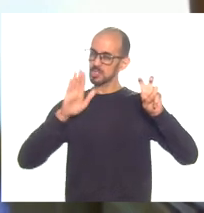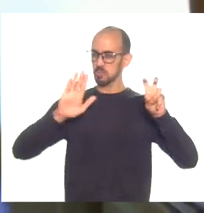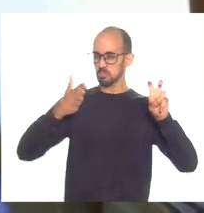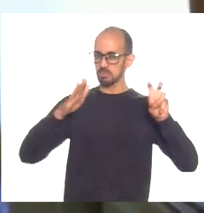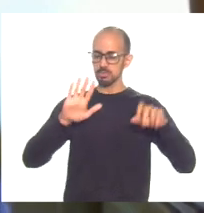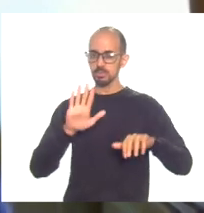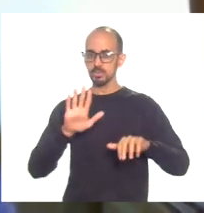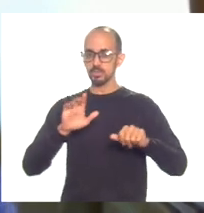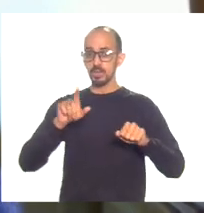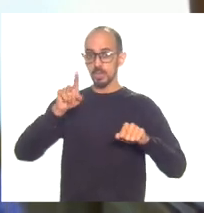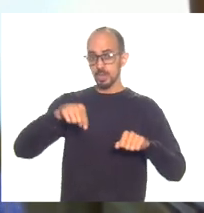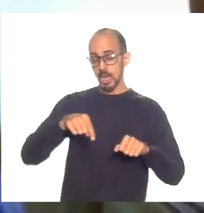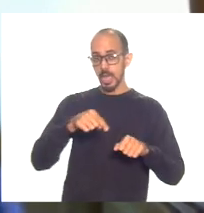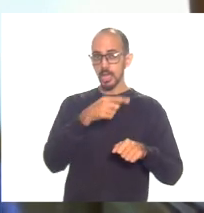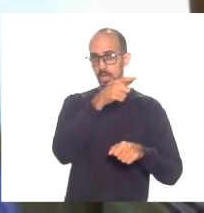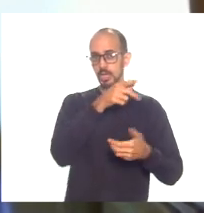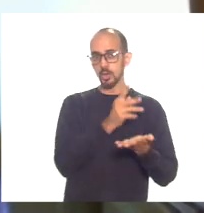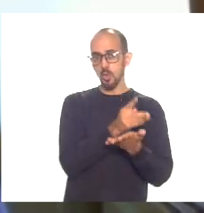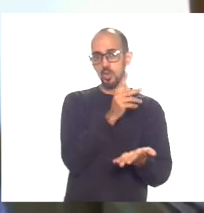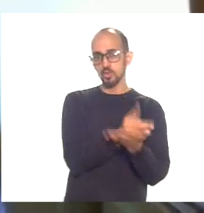um privatista